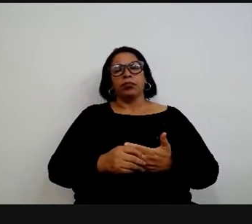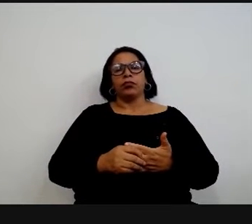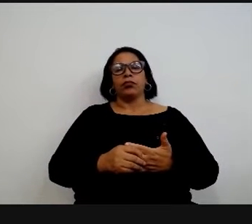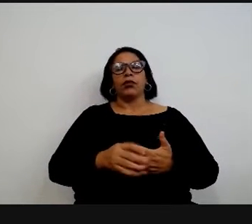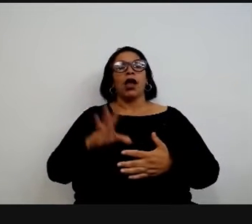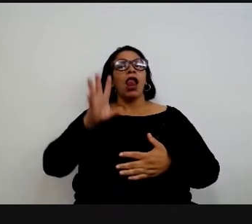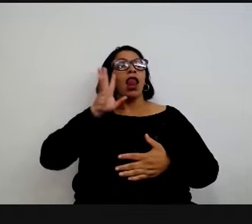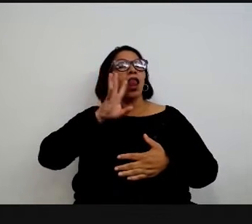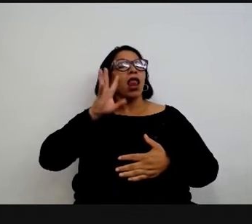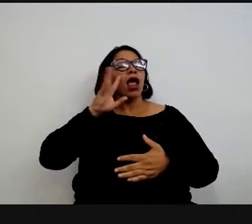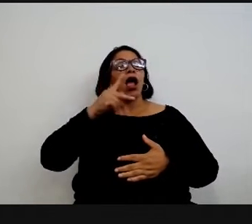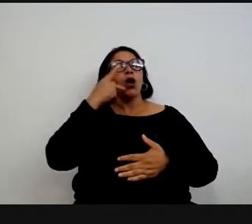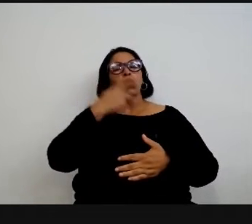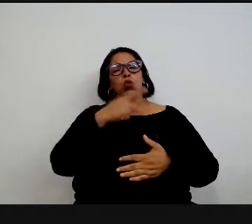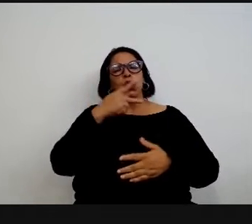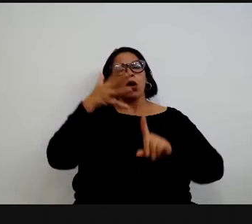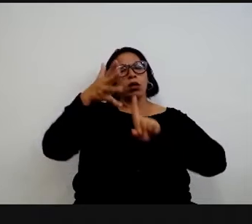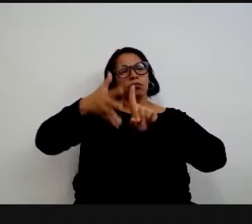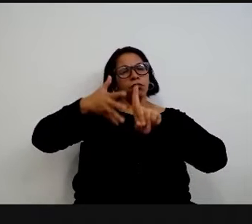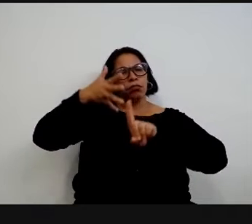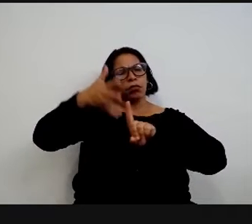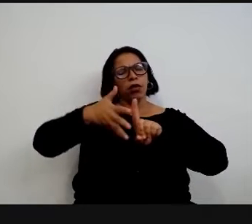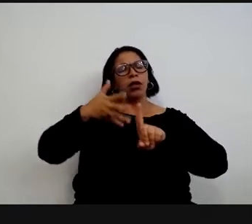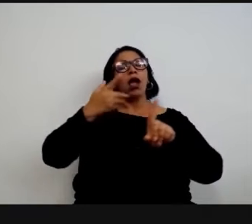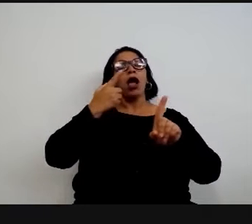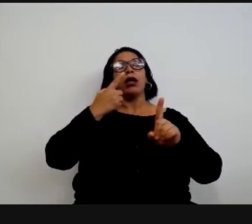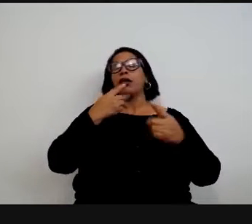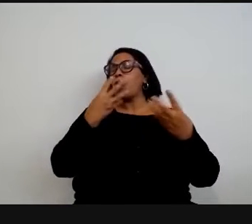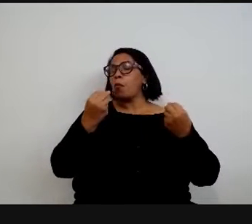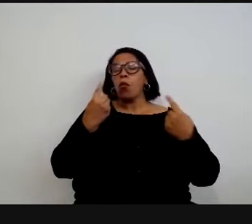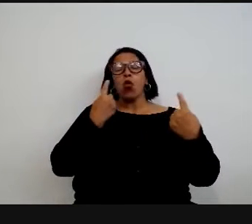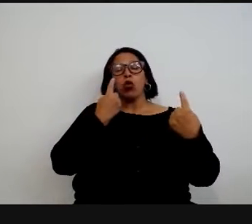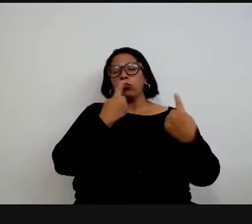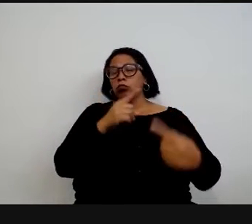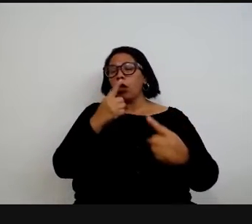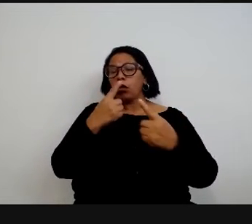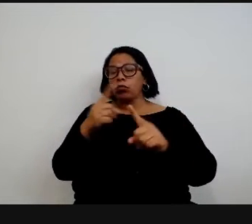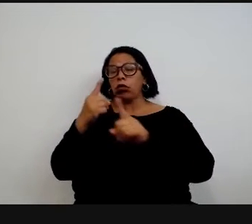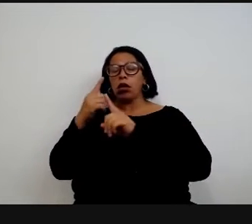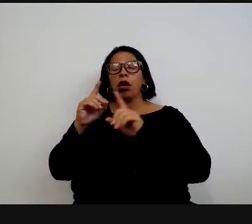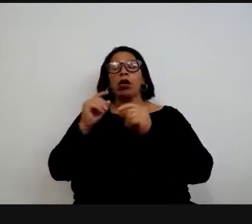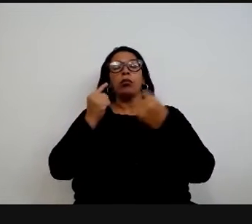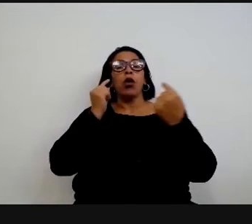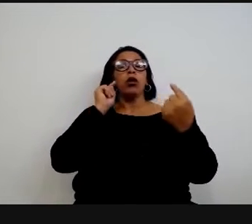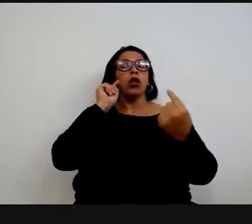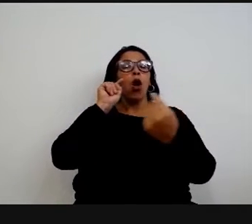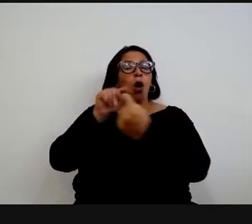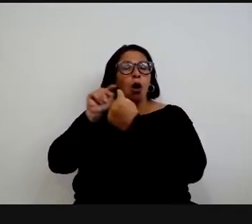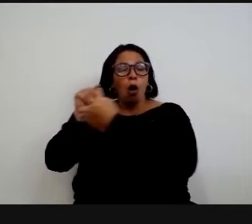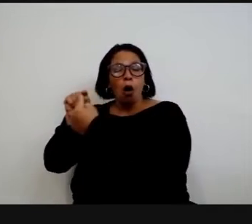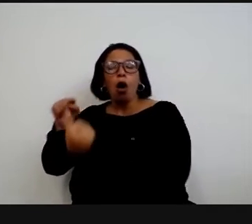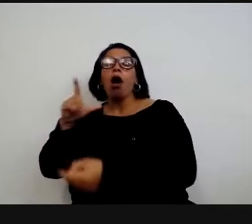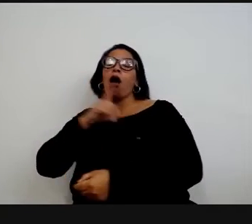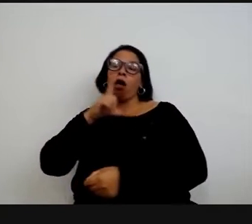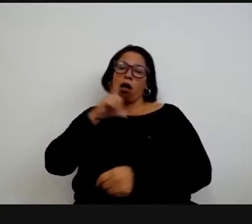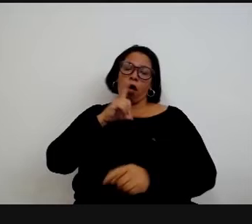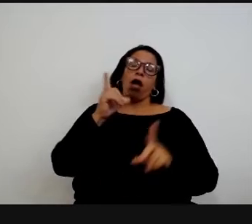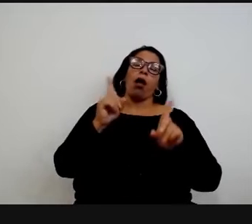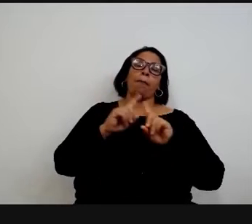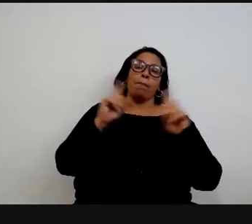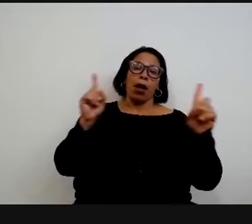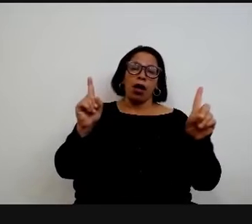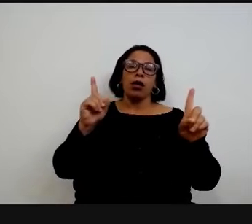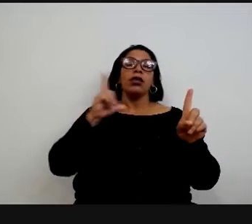Foi muito legal a sua fala, porque, assim, apesar dos desafios todos, né, que foram colocados na pergunta inicial,